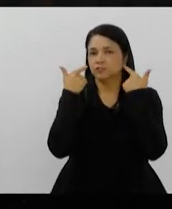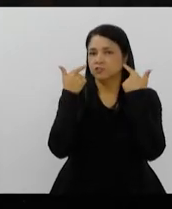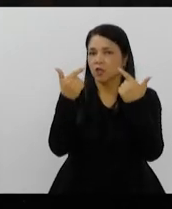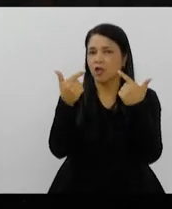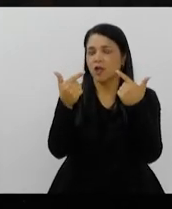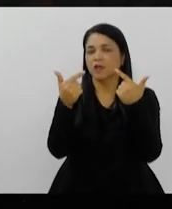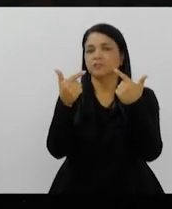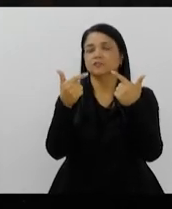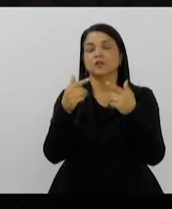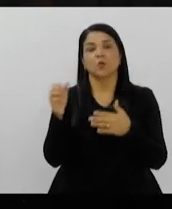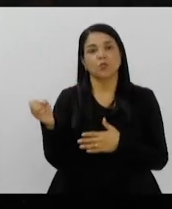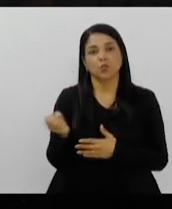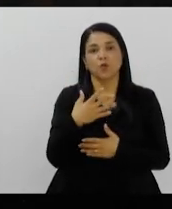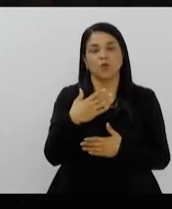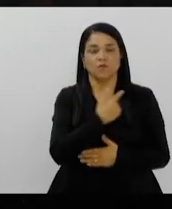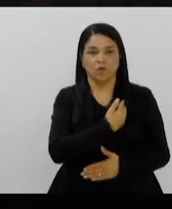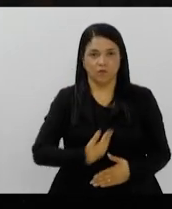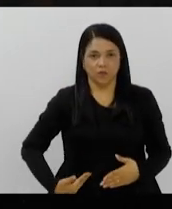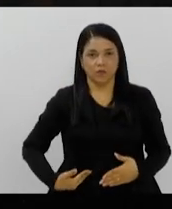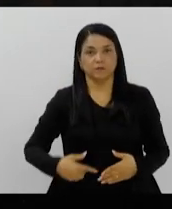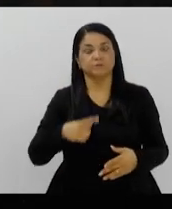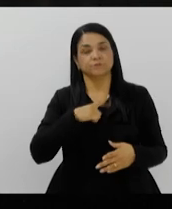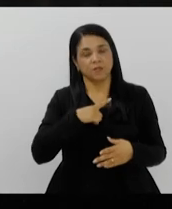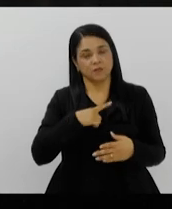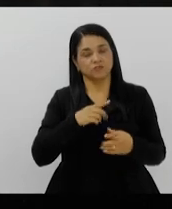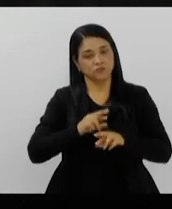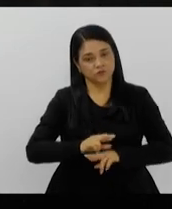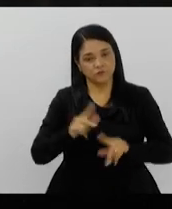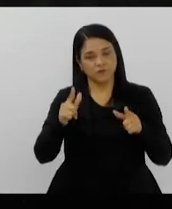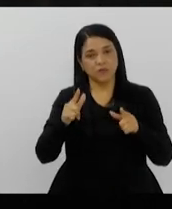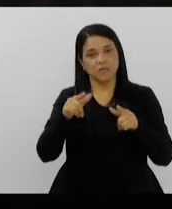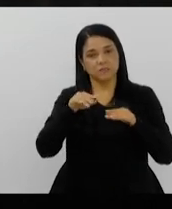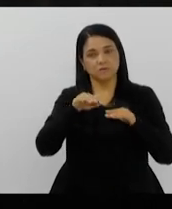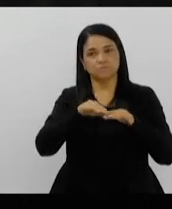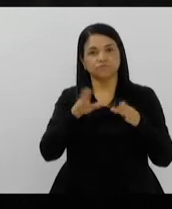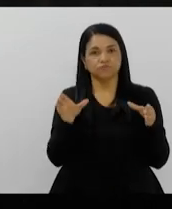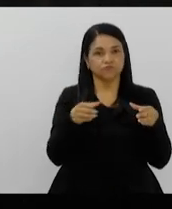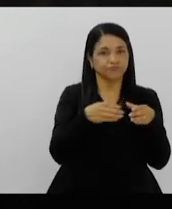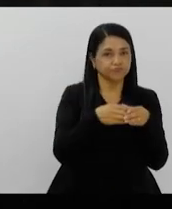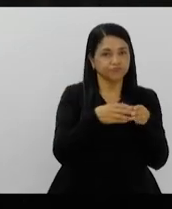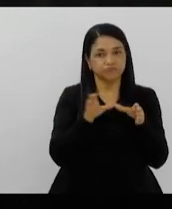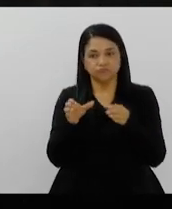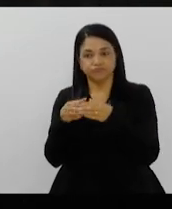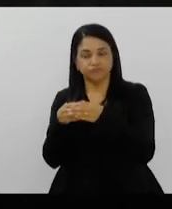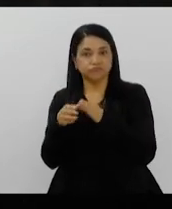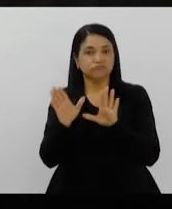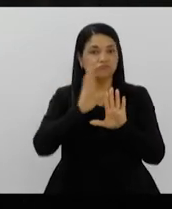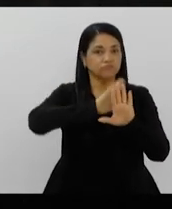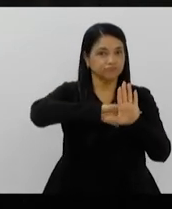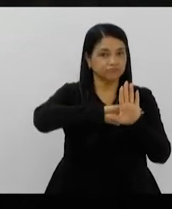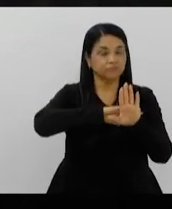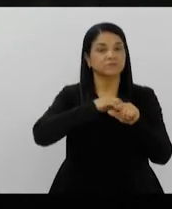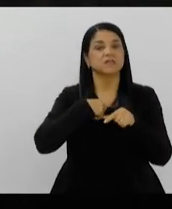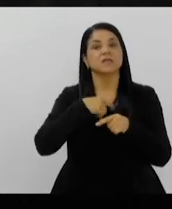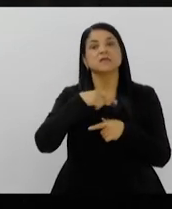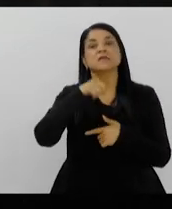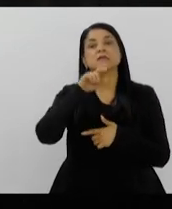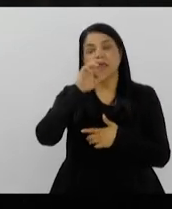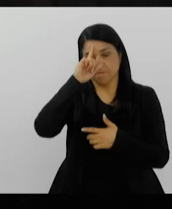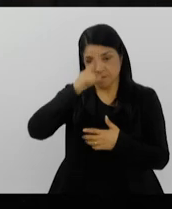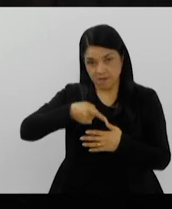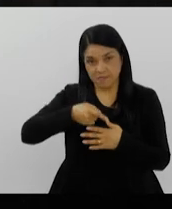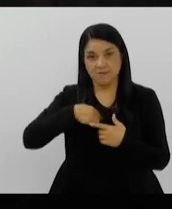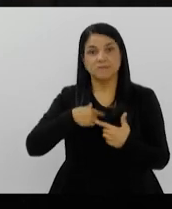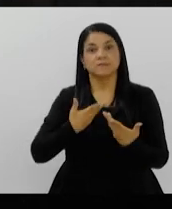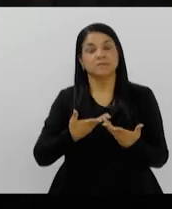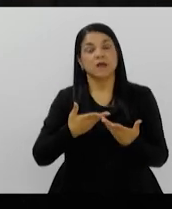que vai assumir, apesar de termos uma descrença grande por conta dos compromissos, por conta de quem está por trás, todo mundo sabe quem vai mandar, mas